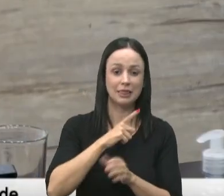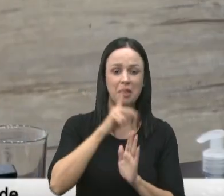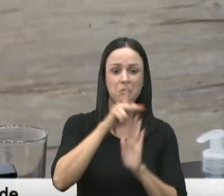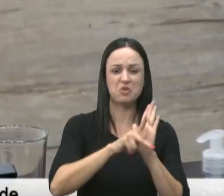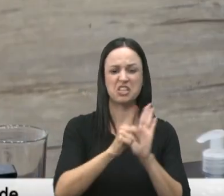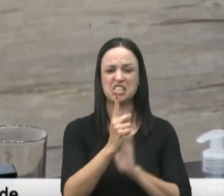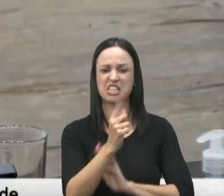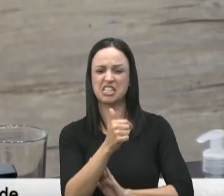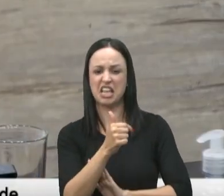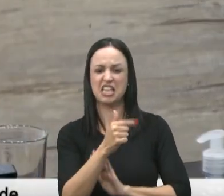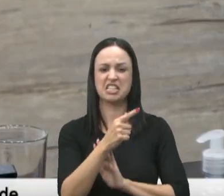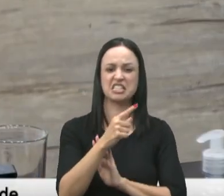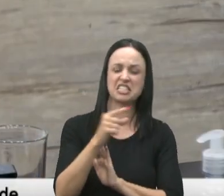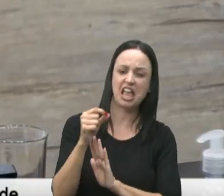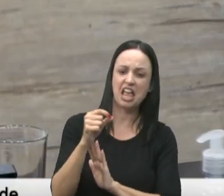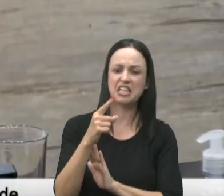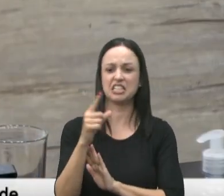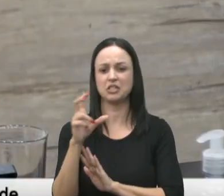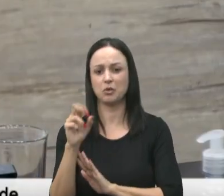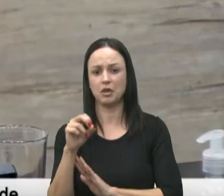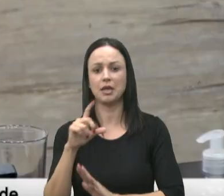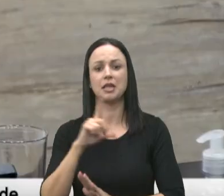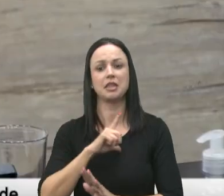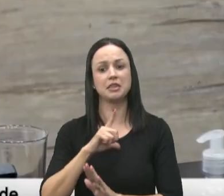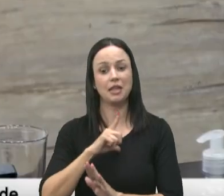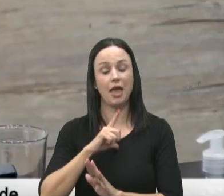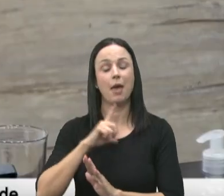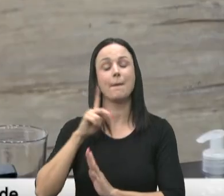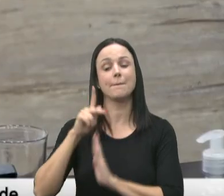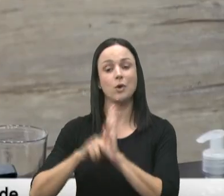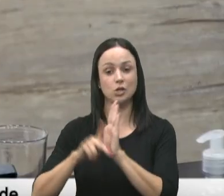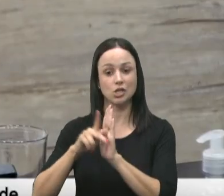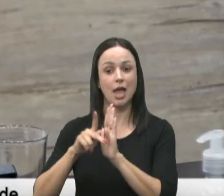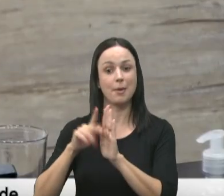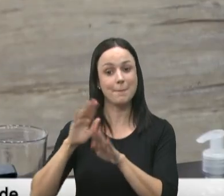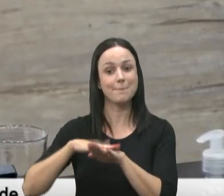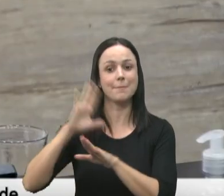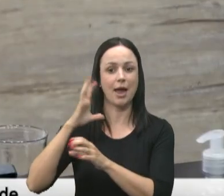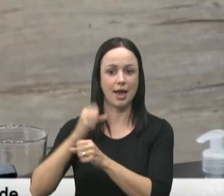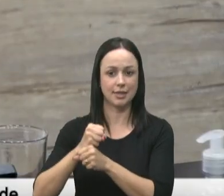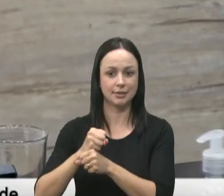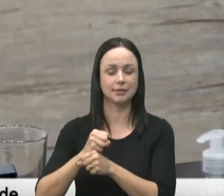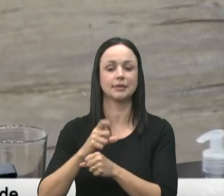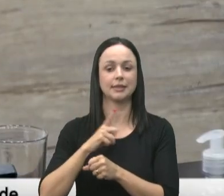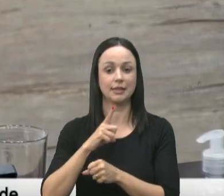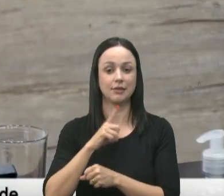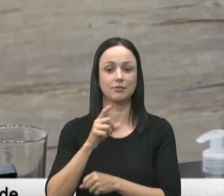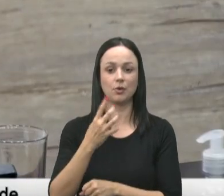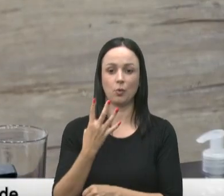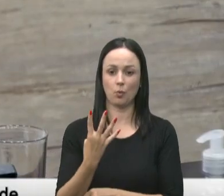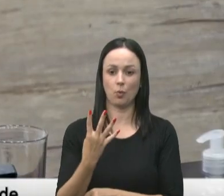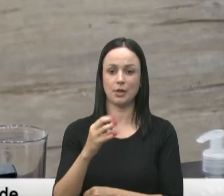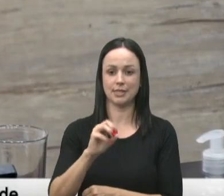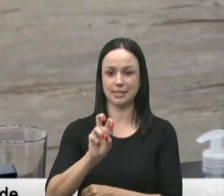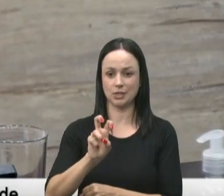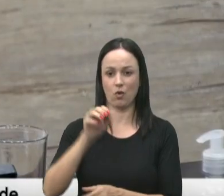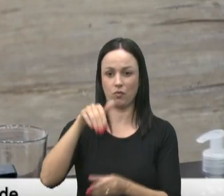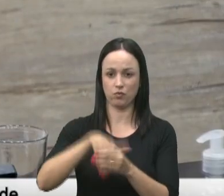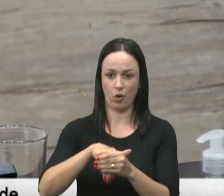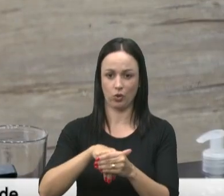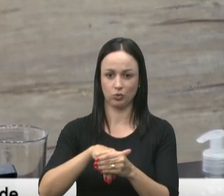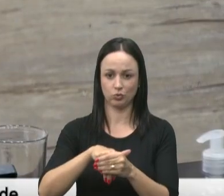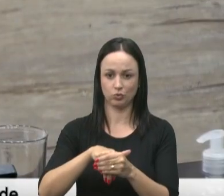100, 150, tem projetos com mais, mas nós tivemos 405 votos, sendo que